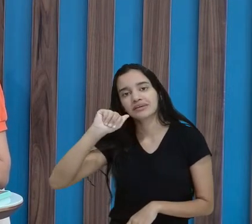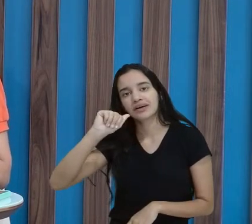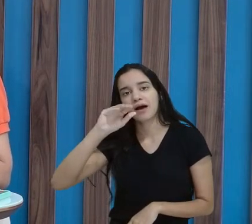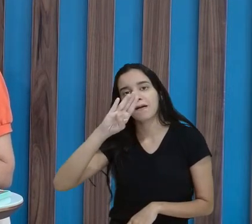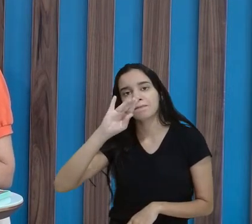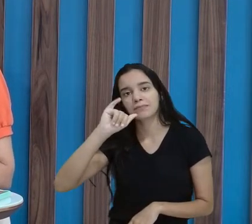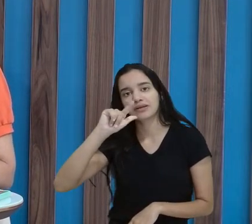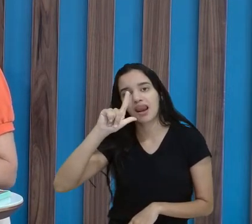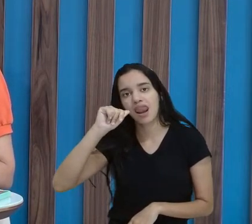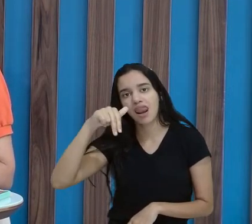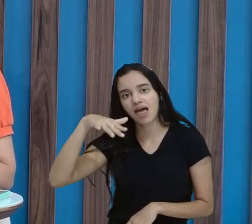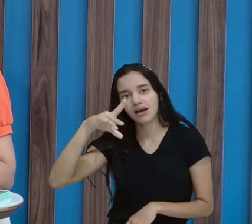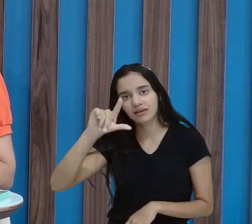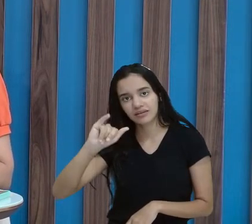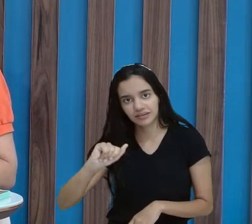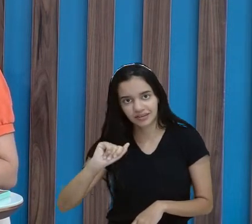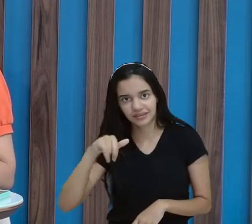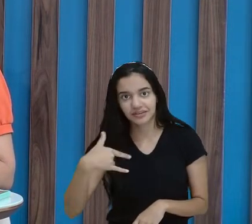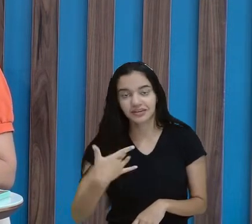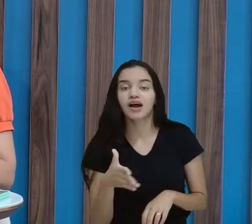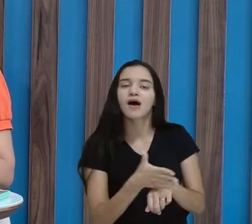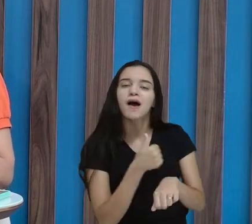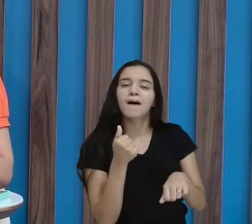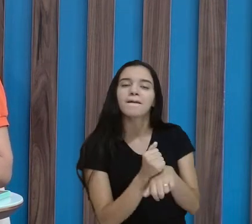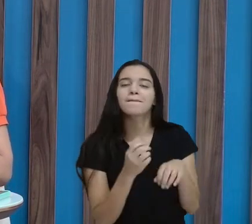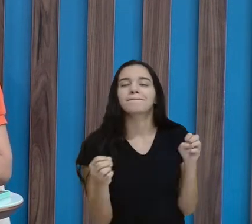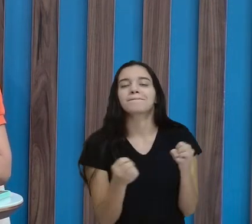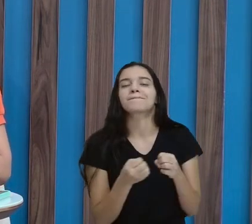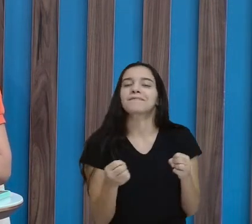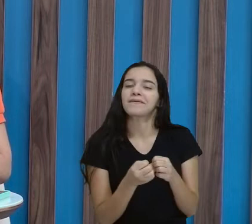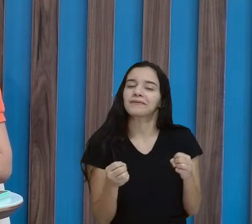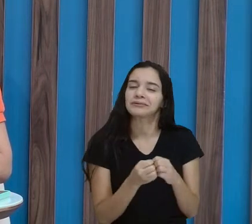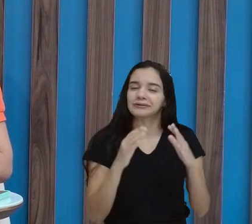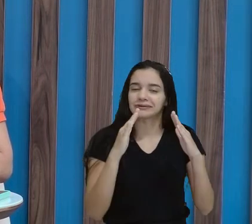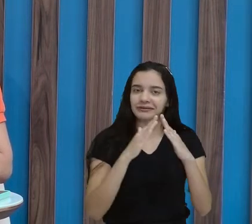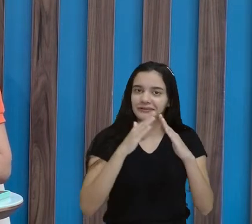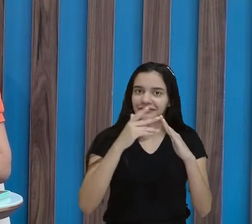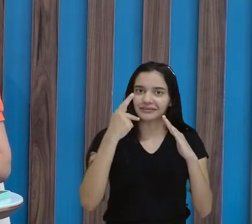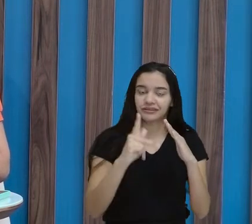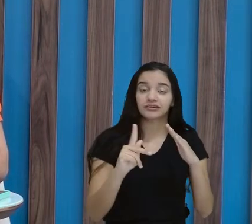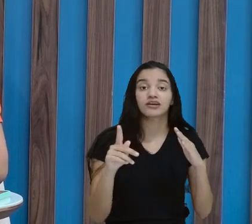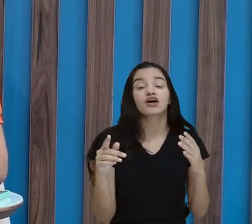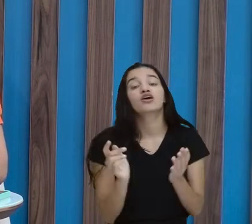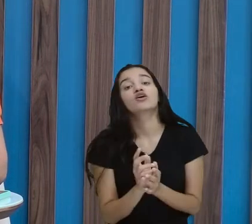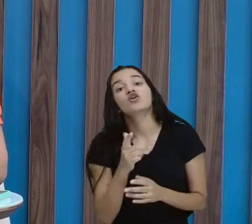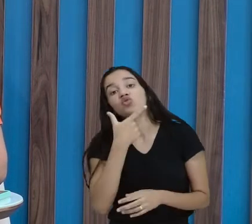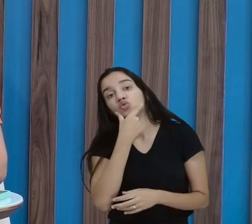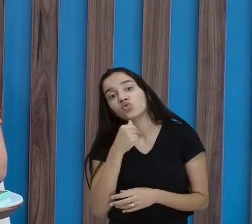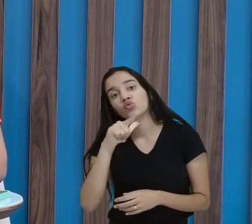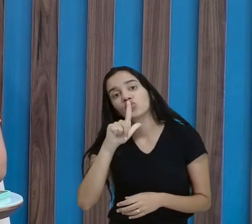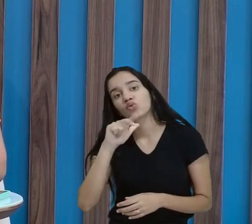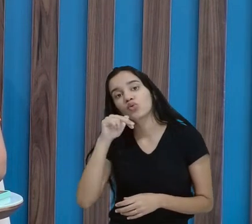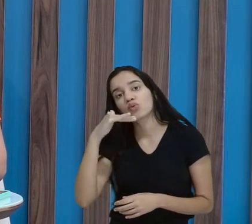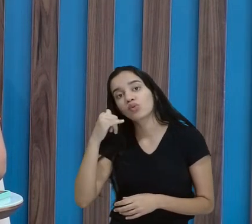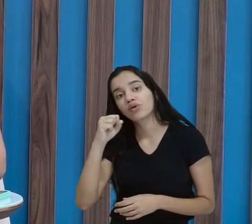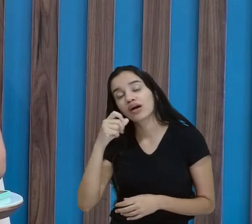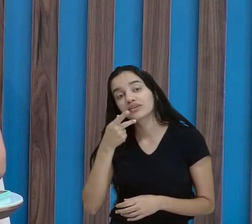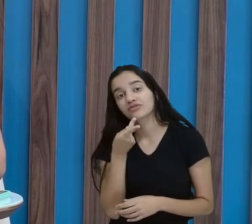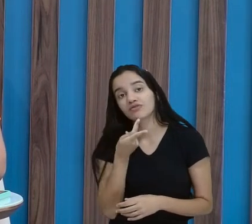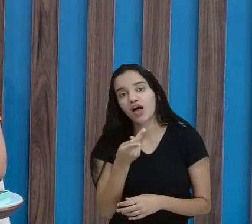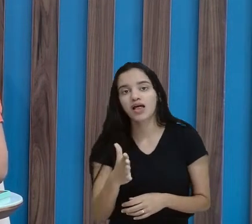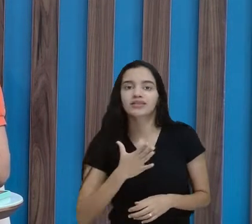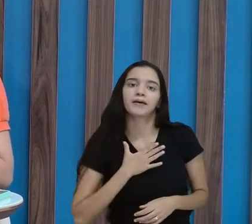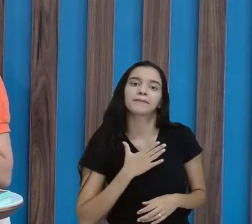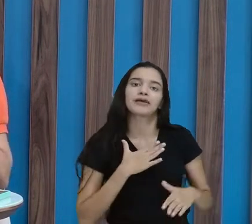Que legal, o parquinho pertinho de você. Muito Já bom, se diverte, viu? né? Já se diverte. Lucas está dizendo que na casa, cadê? Na